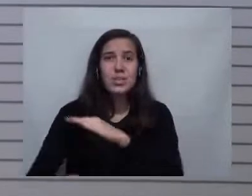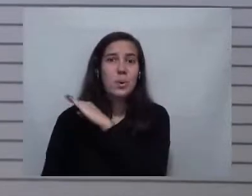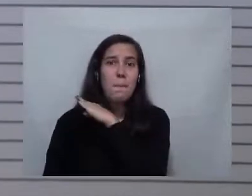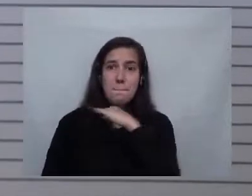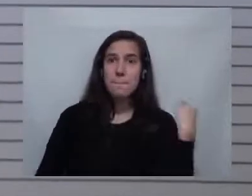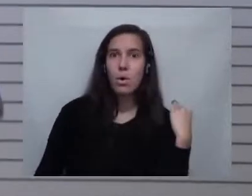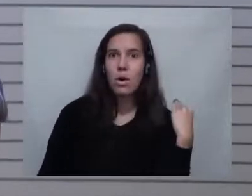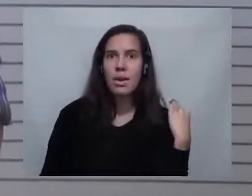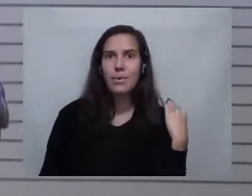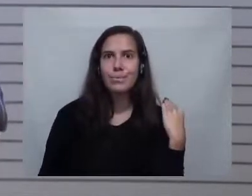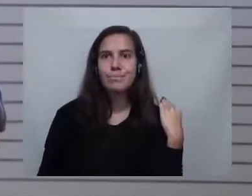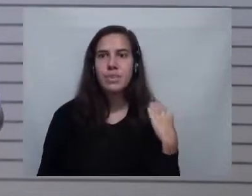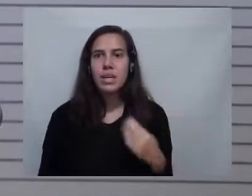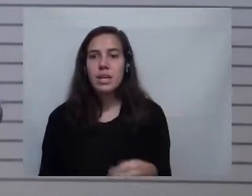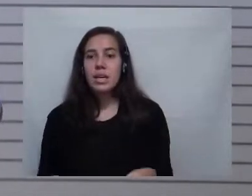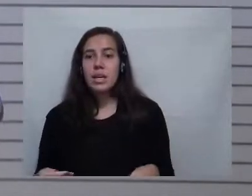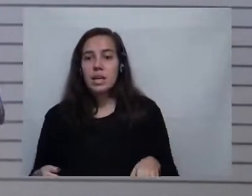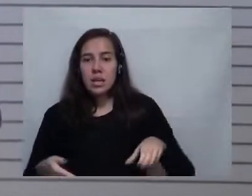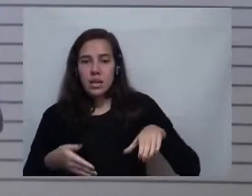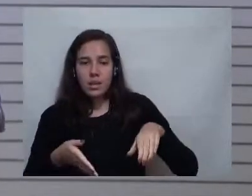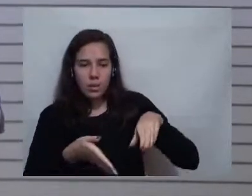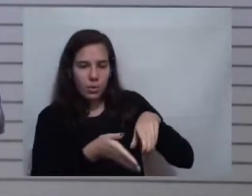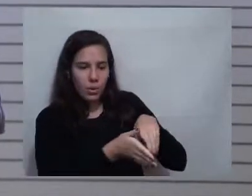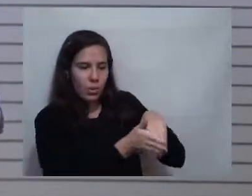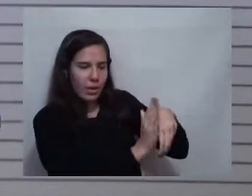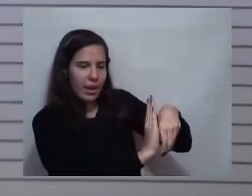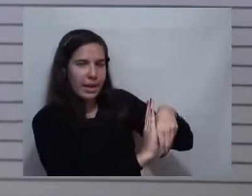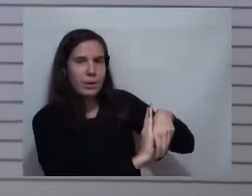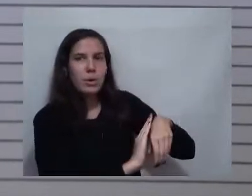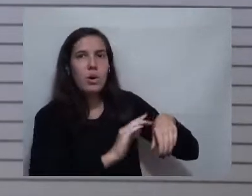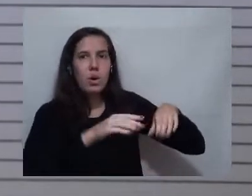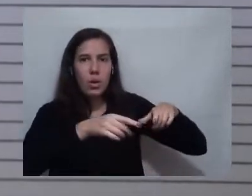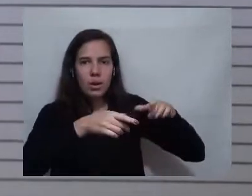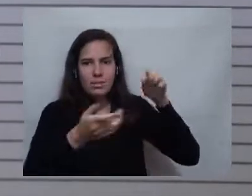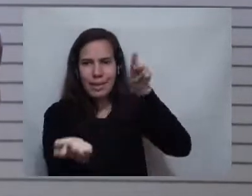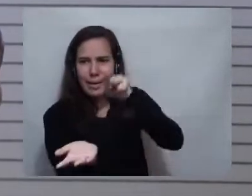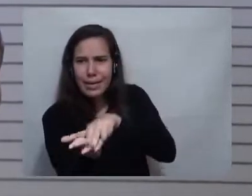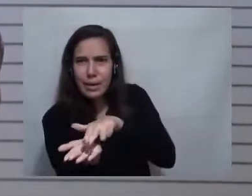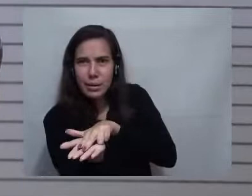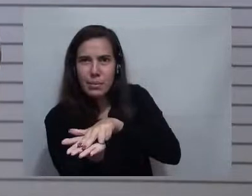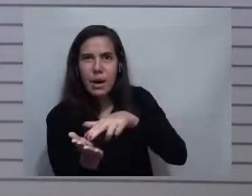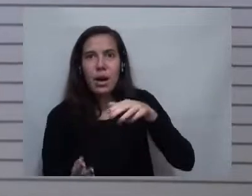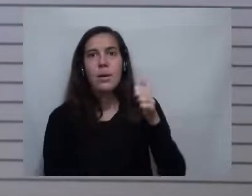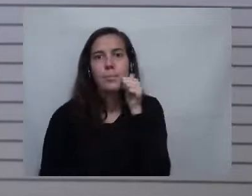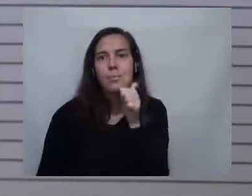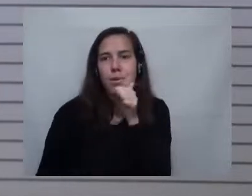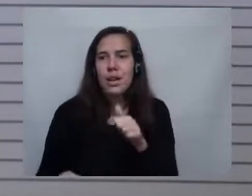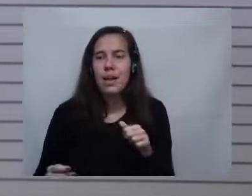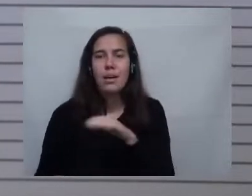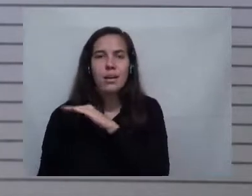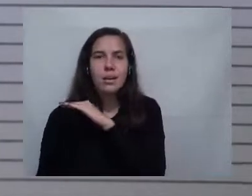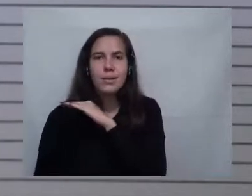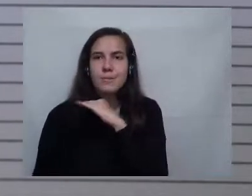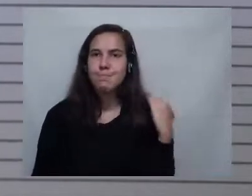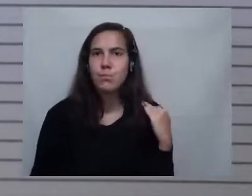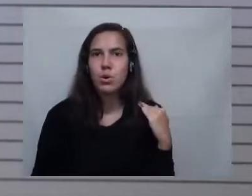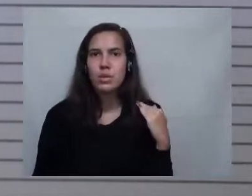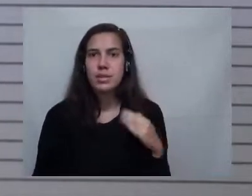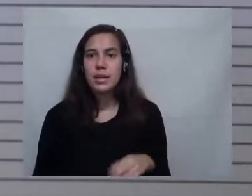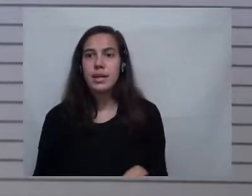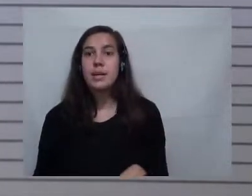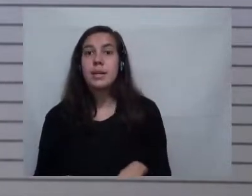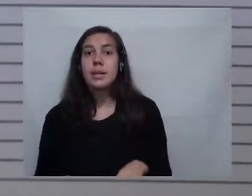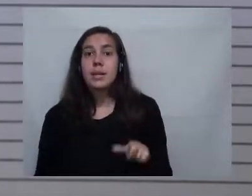na No cenáculo como lida Era perto de Jope ouvindo os discípulos que Pedro estava ali enviaram-lhe dois homens que lhe